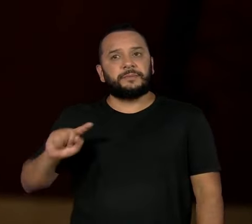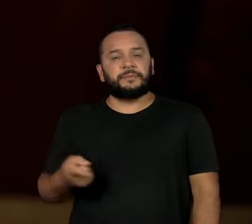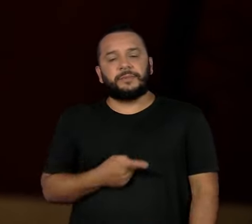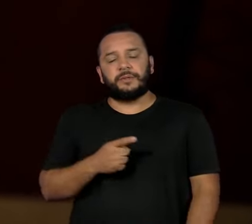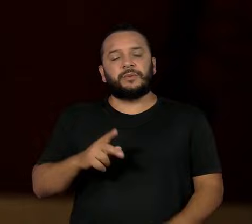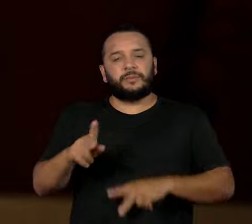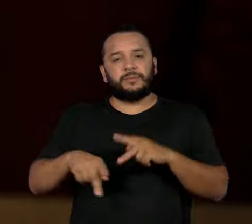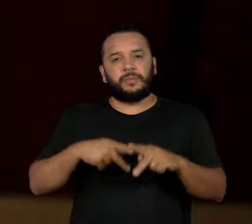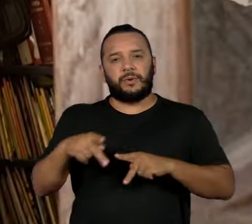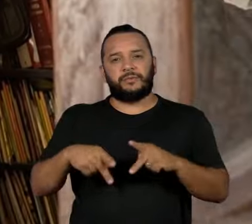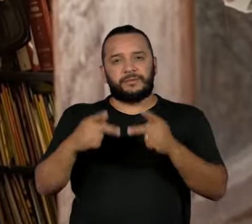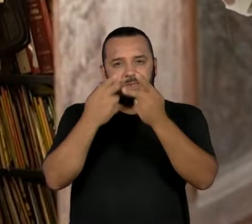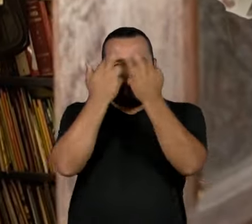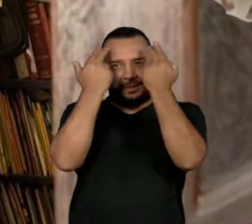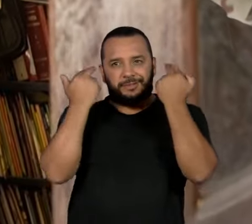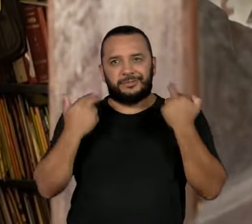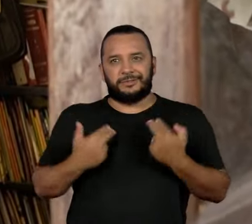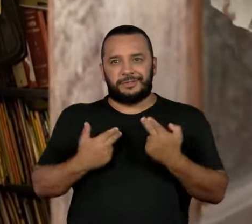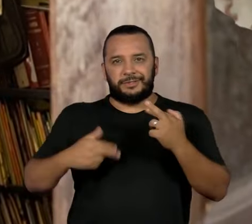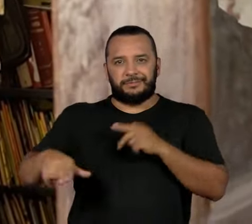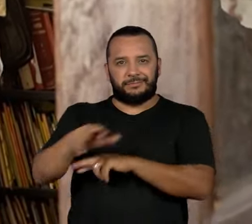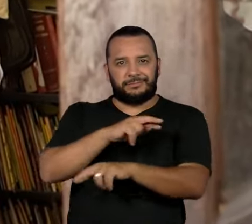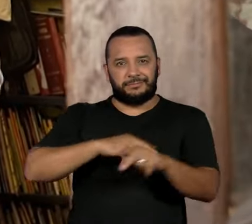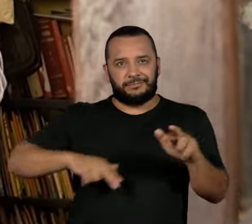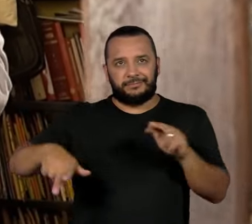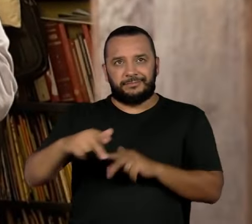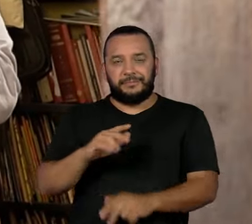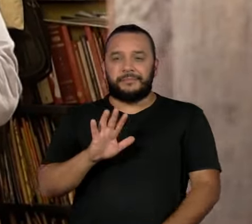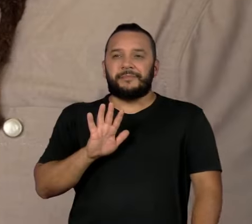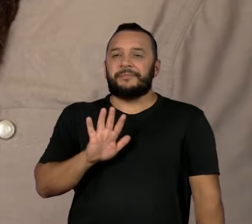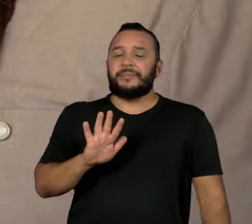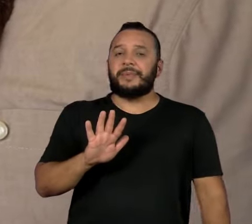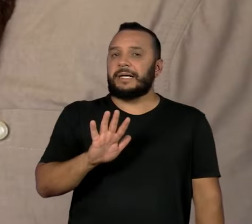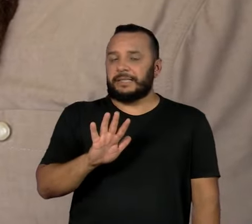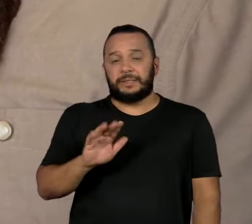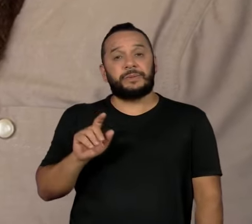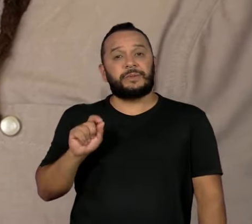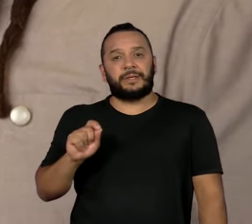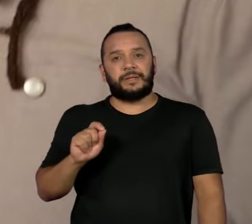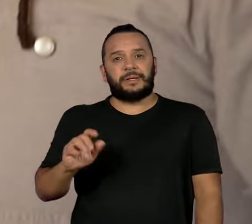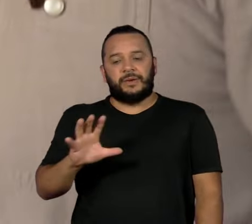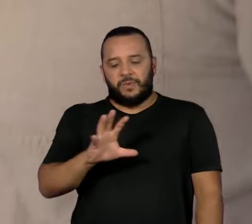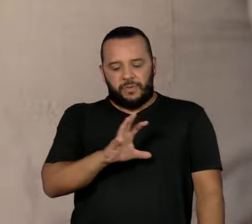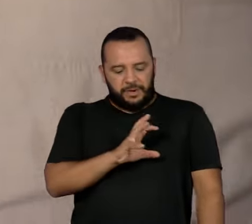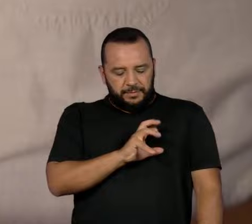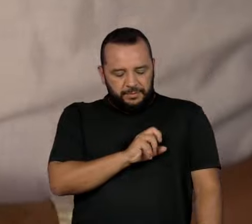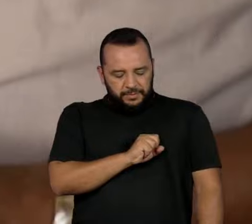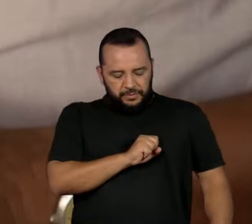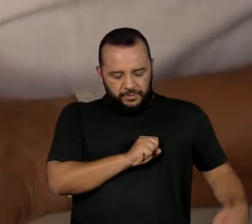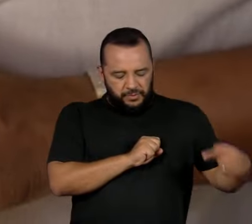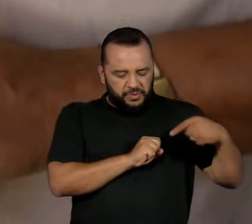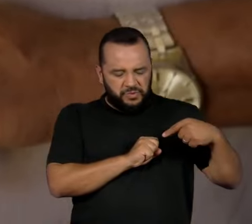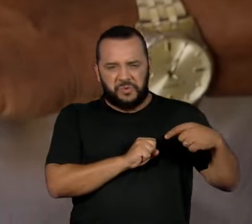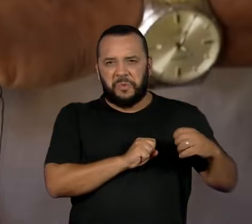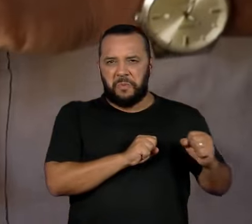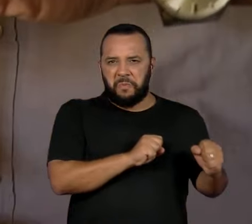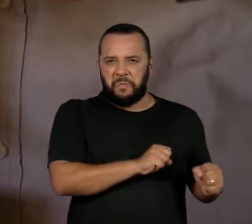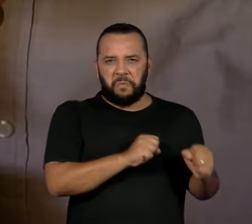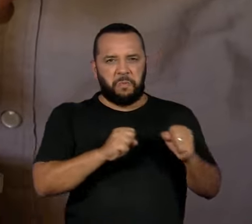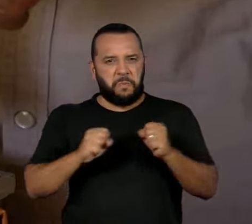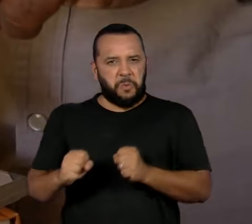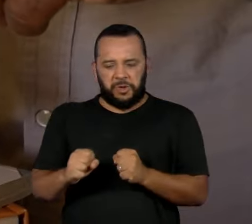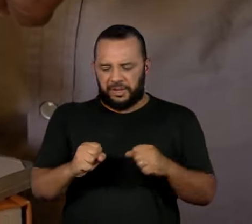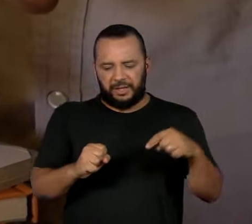etnias distintas. Agora, uma coisa em comum é o amor, ele tem o poder de